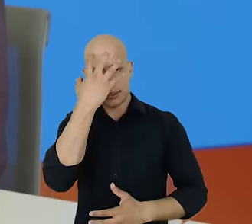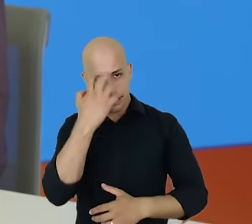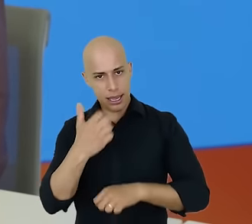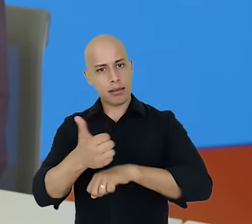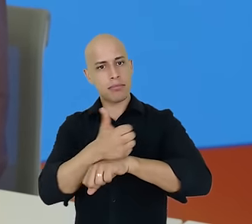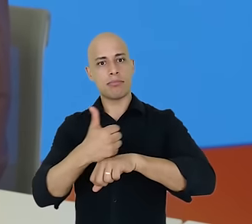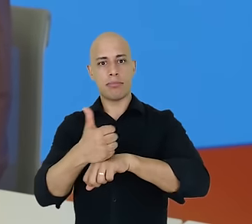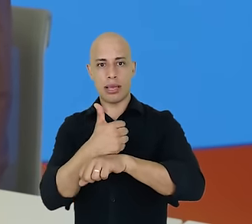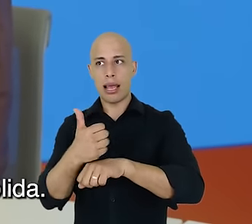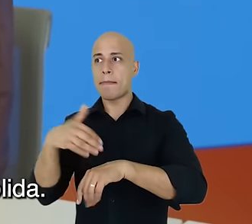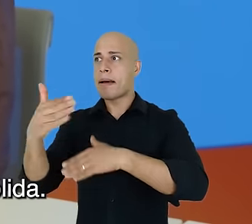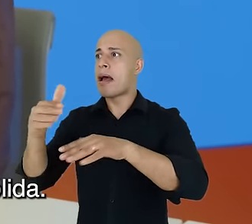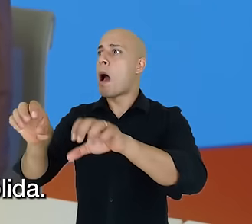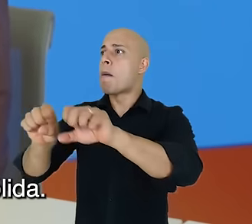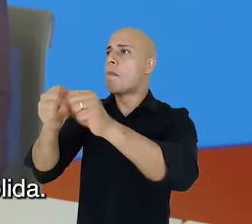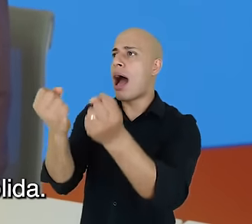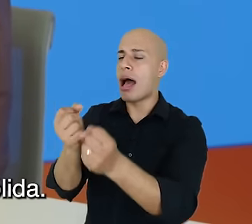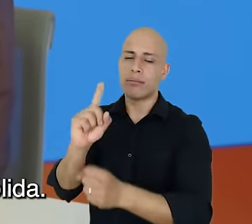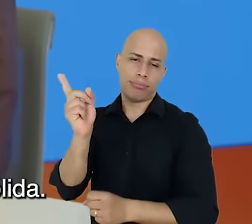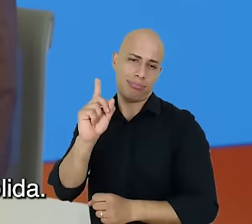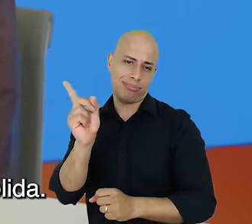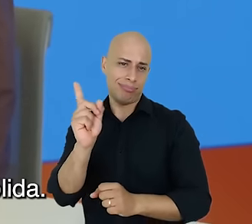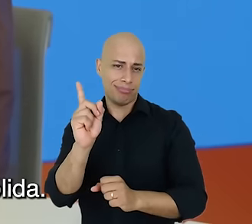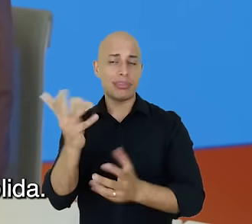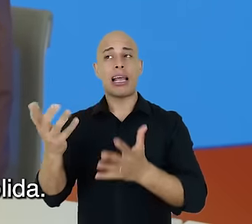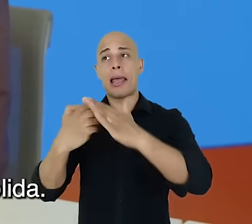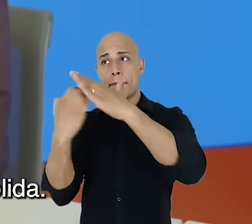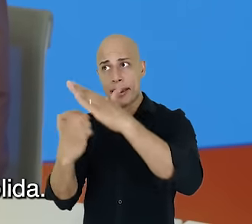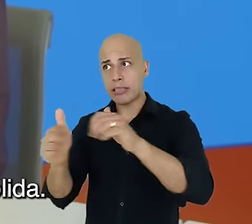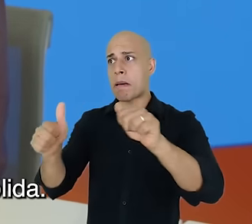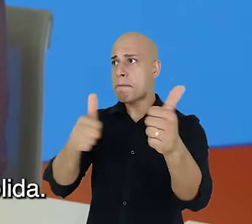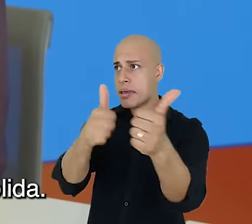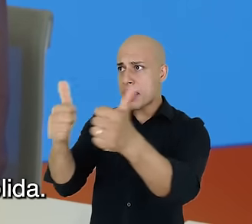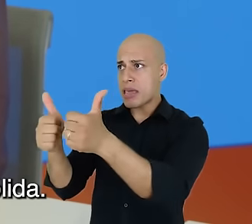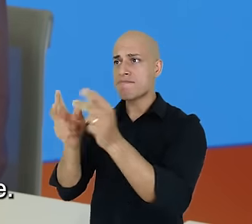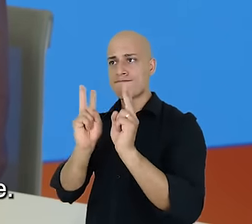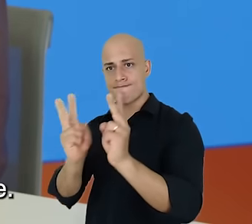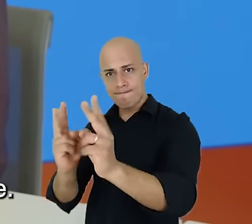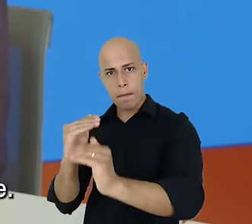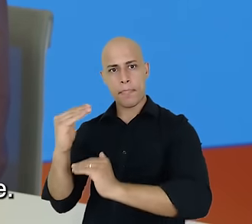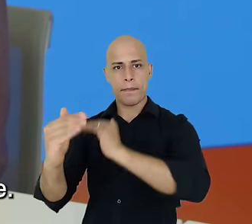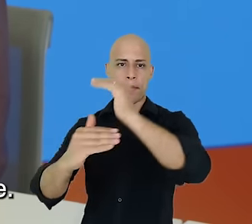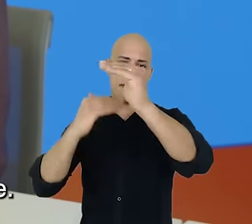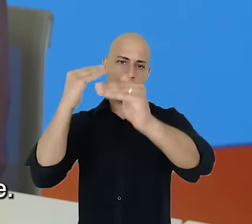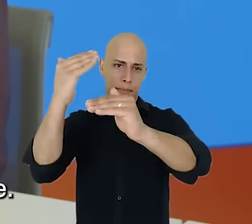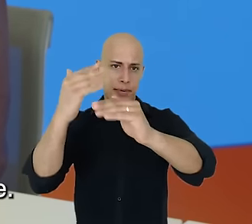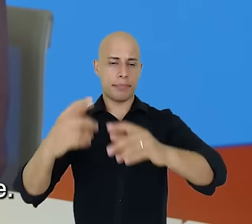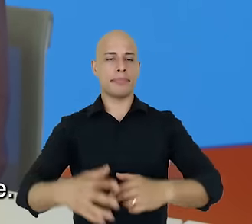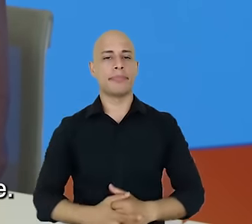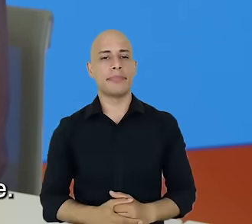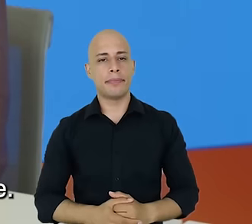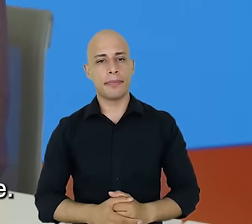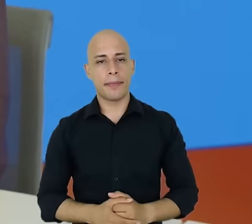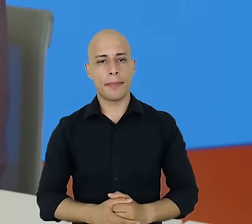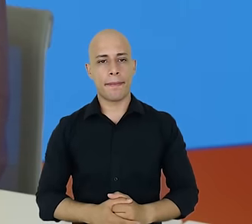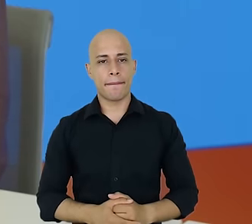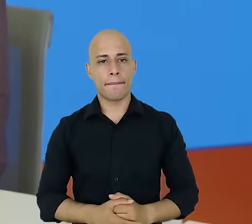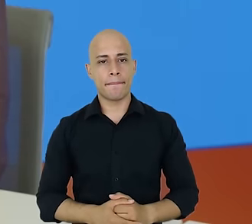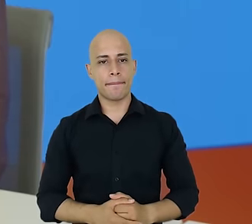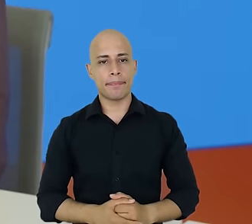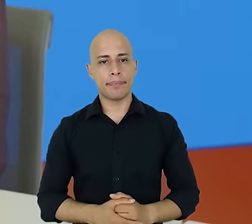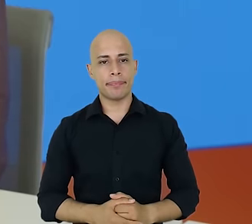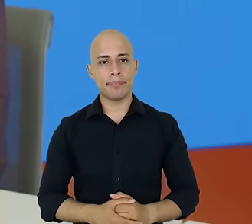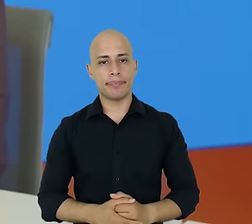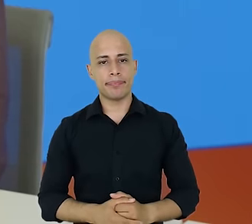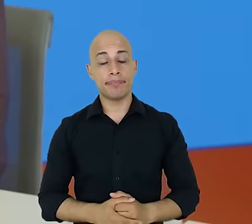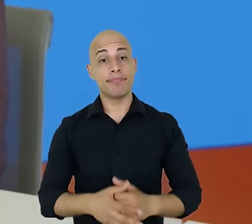quebre né que não morra né vamos dizer assim a gente quer uma coisa sólida a gente quer economia forte punj né Então nesse